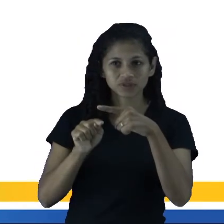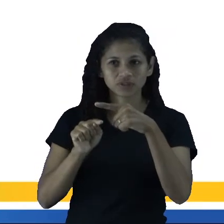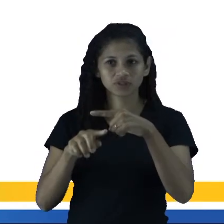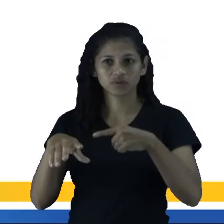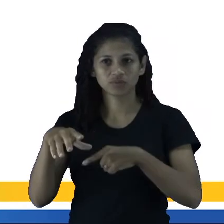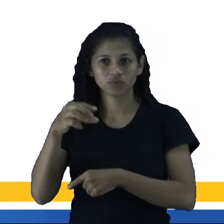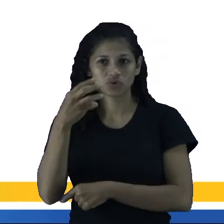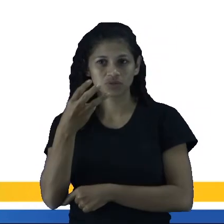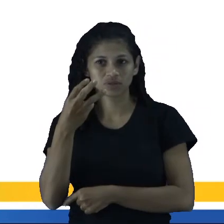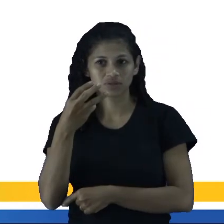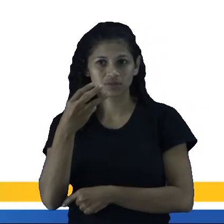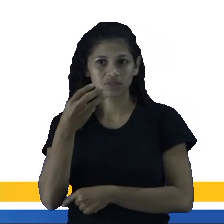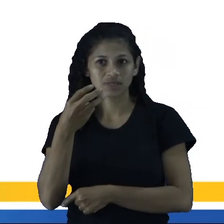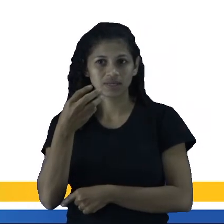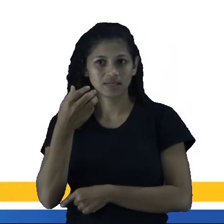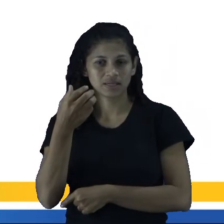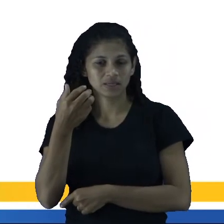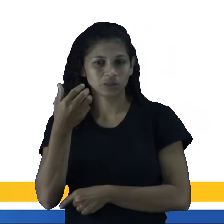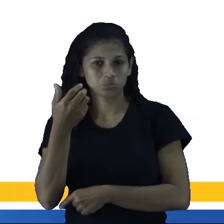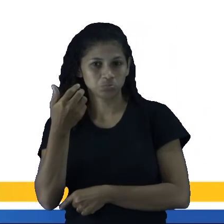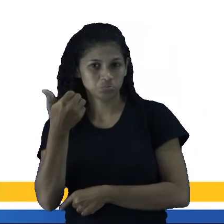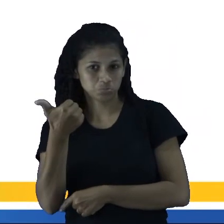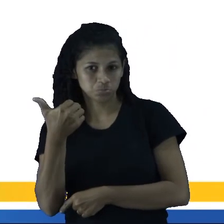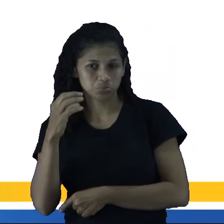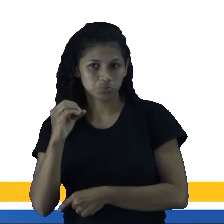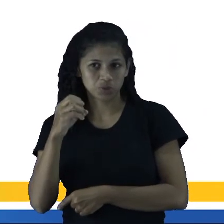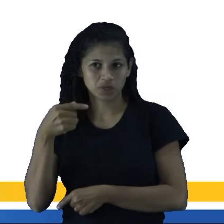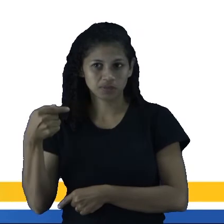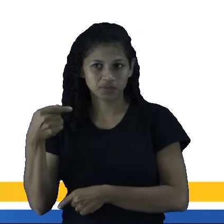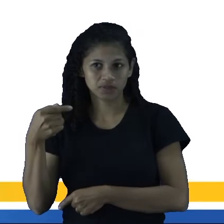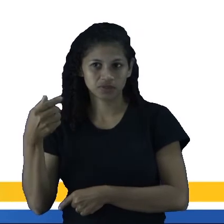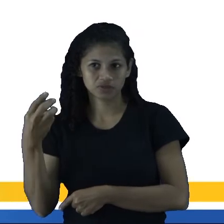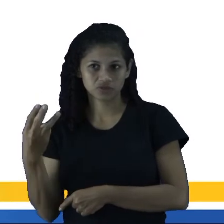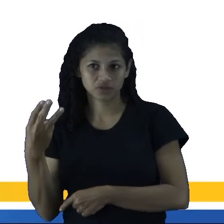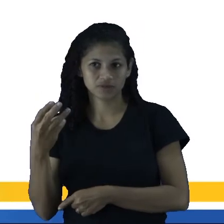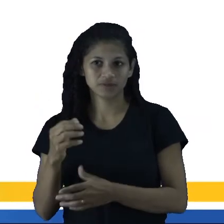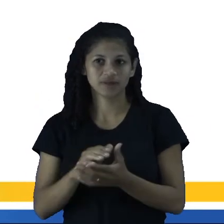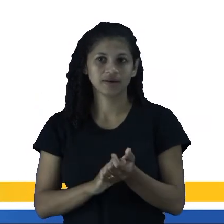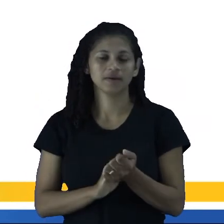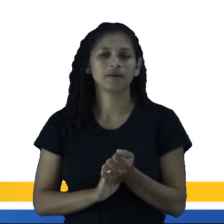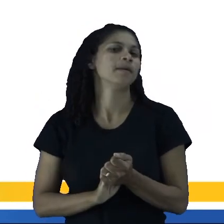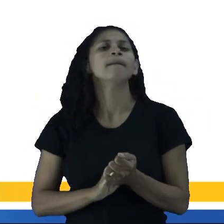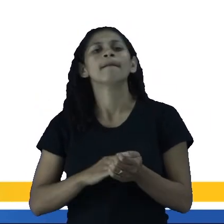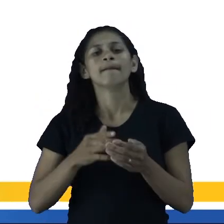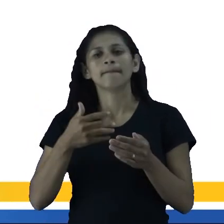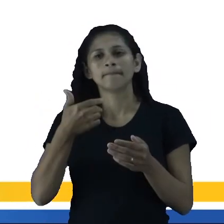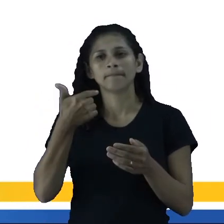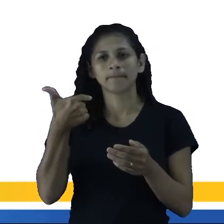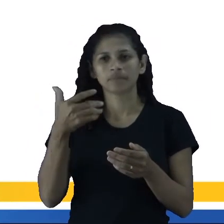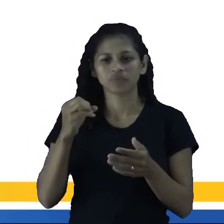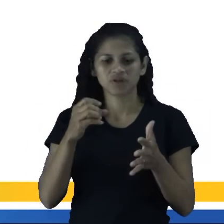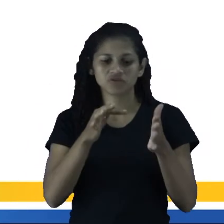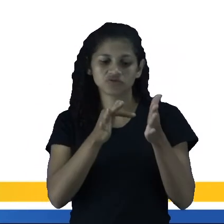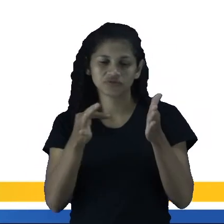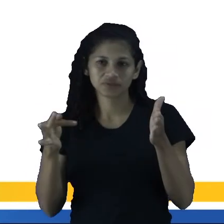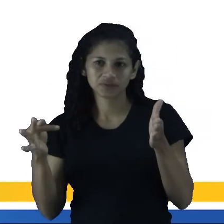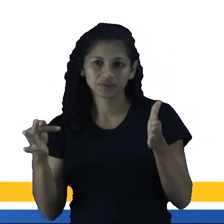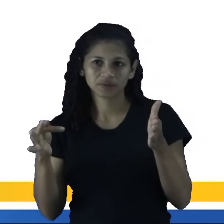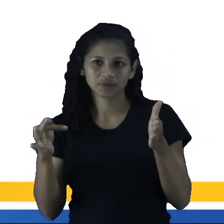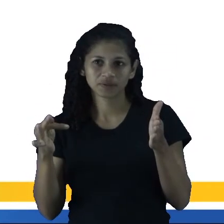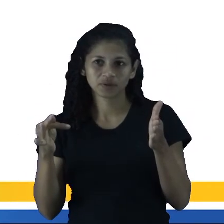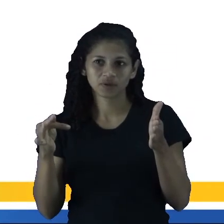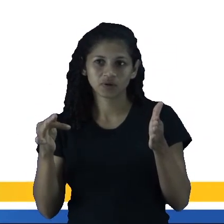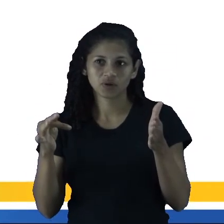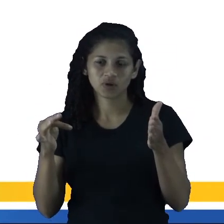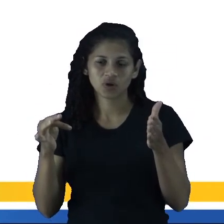menos 3 fatorial. 10 menos 3 fatorial é 7 fatorial. Agora, eu presto atenção aqui numa coisa.